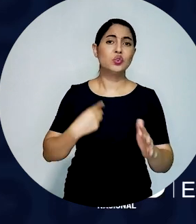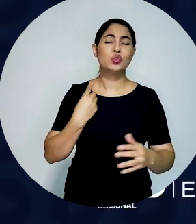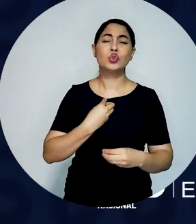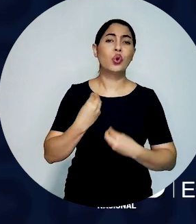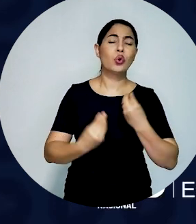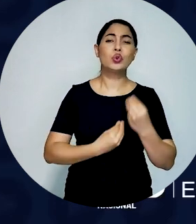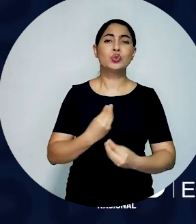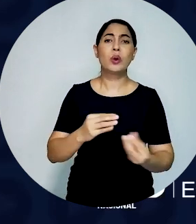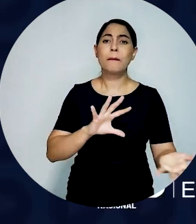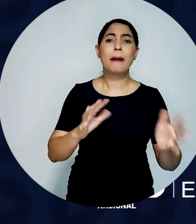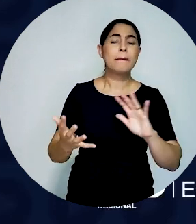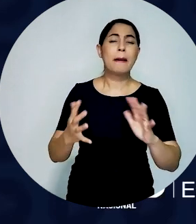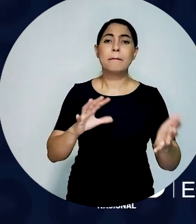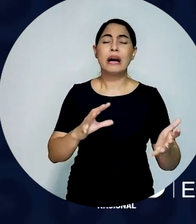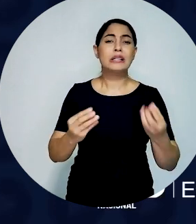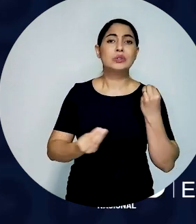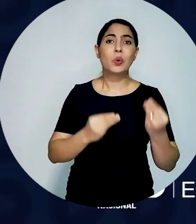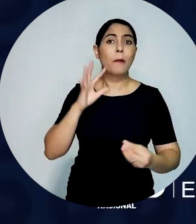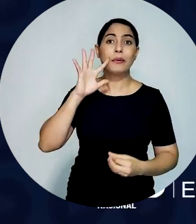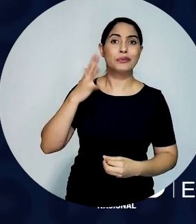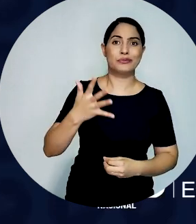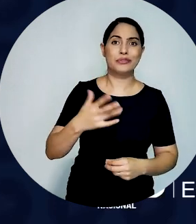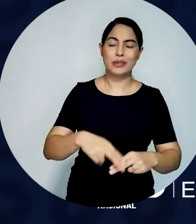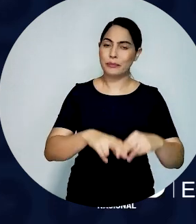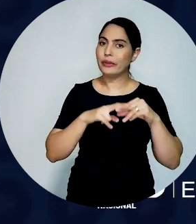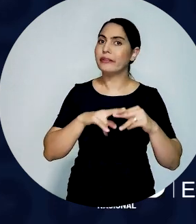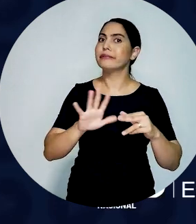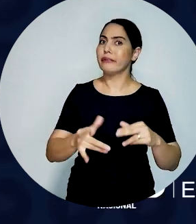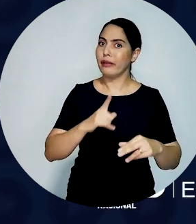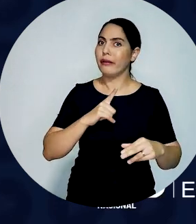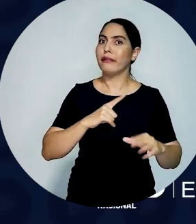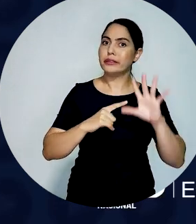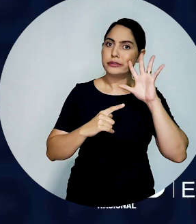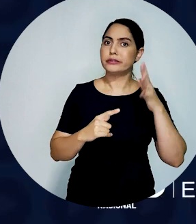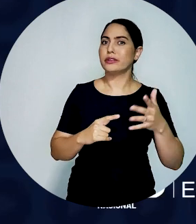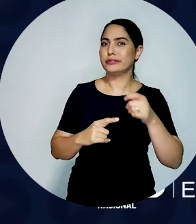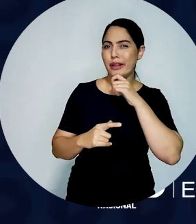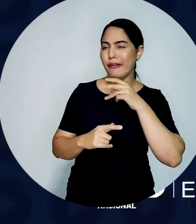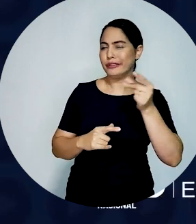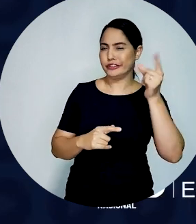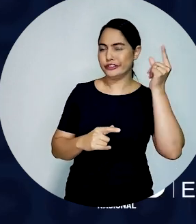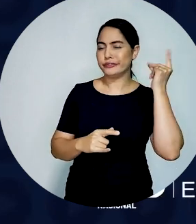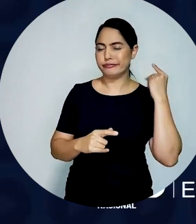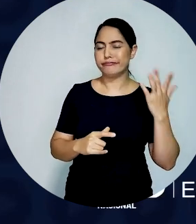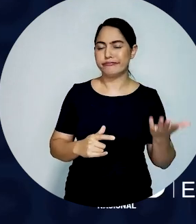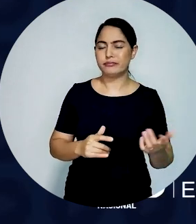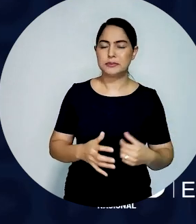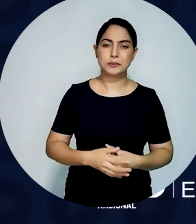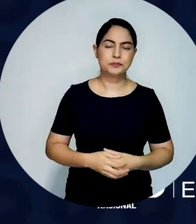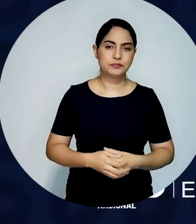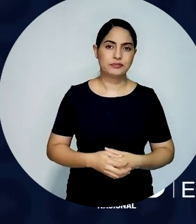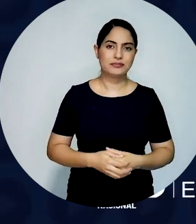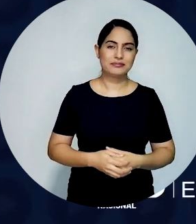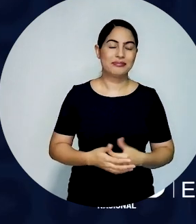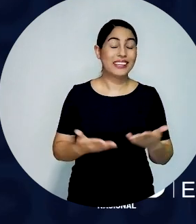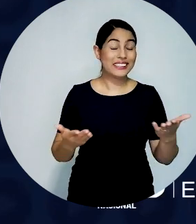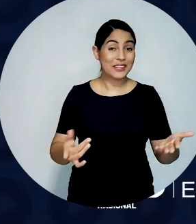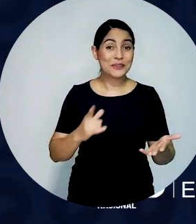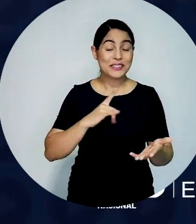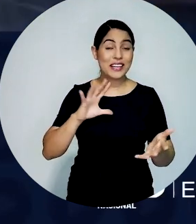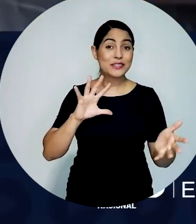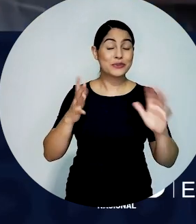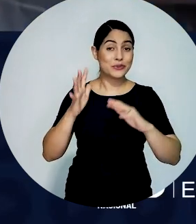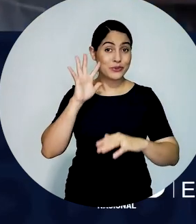nós, operadores do direito, deveríamos lidar, né, com situações, principalmente com decisões mais antigas.